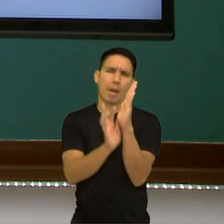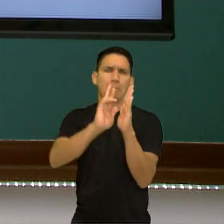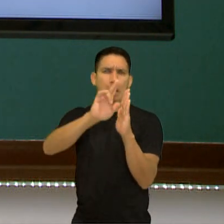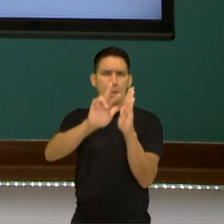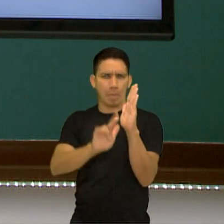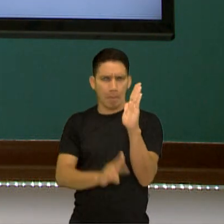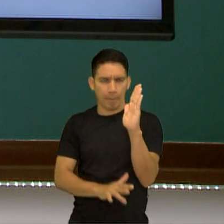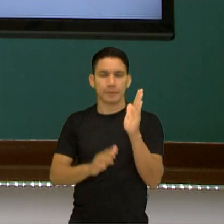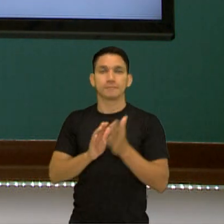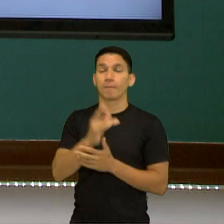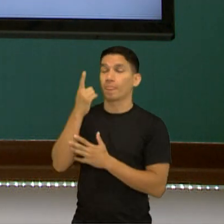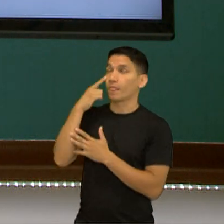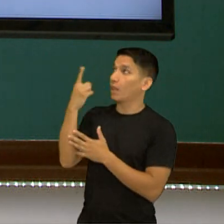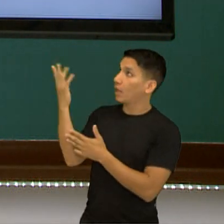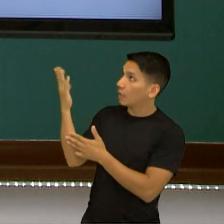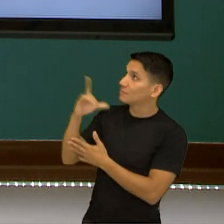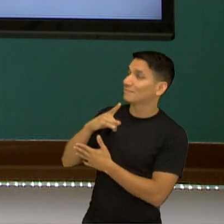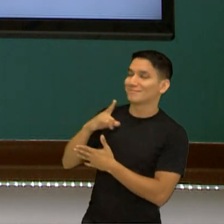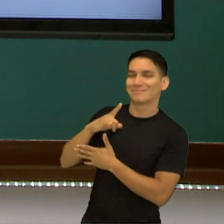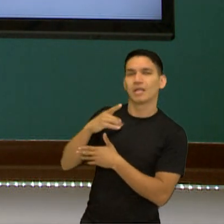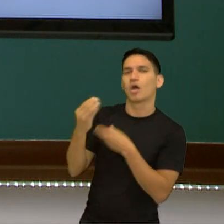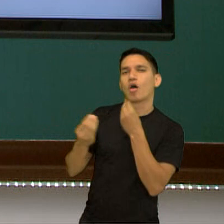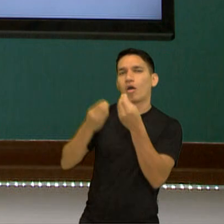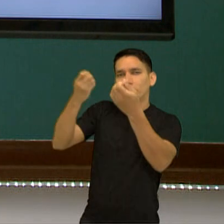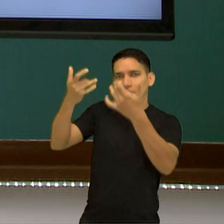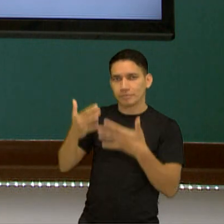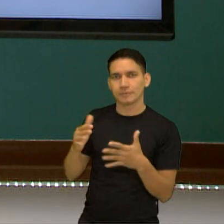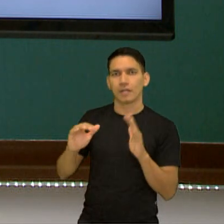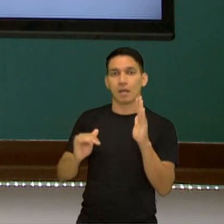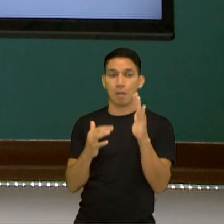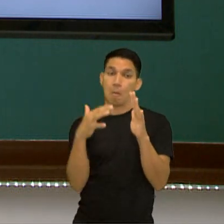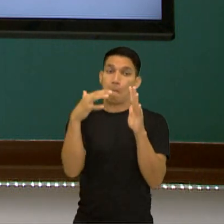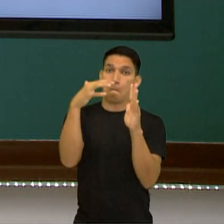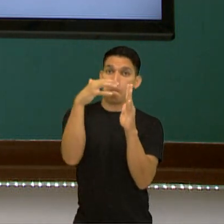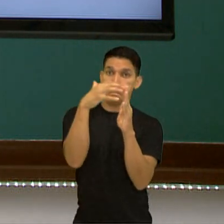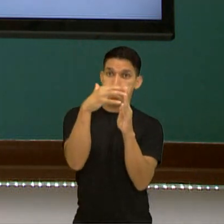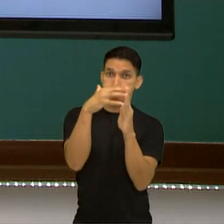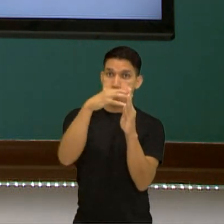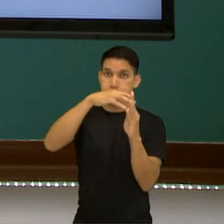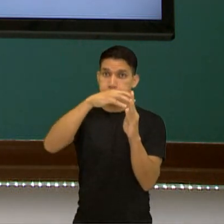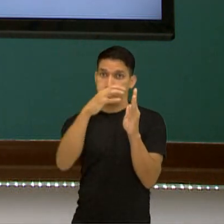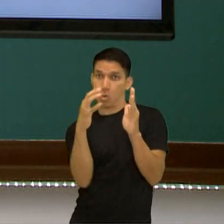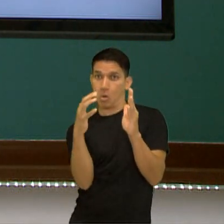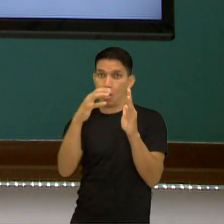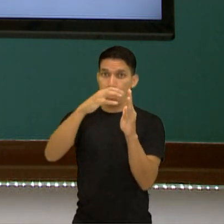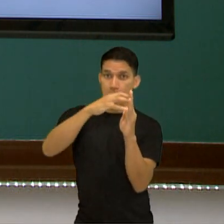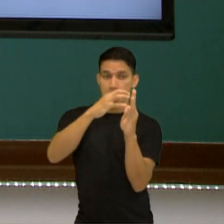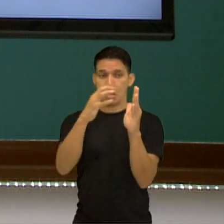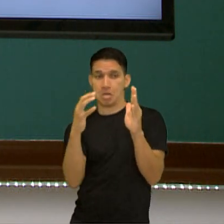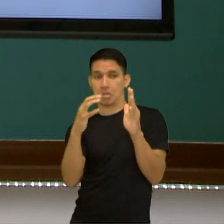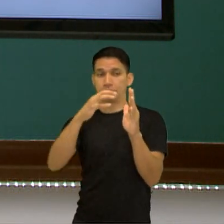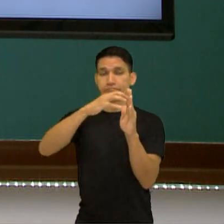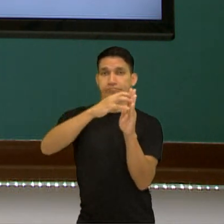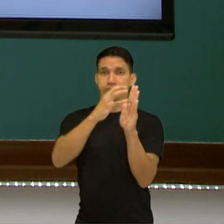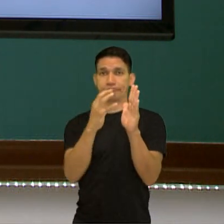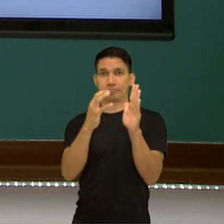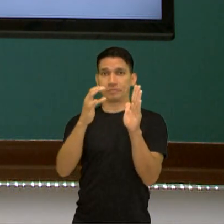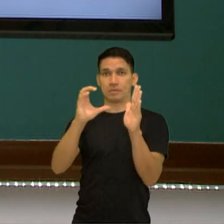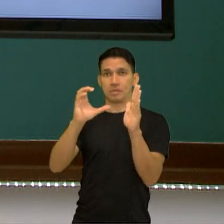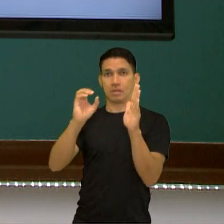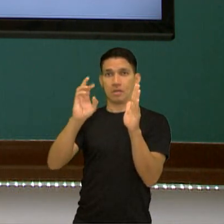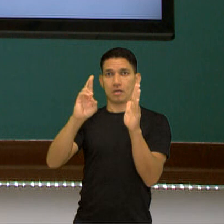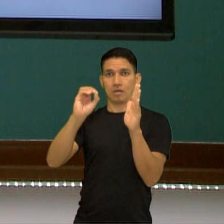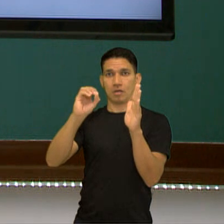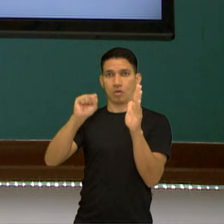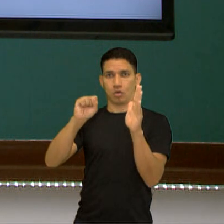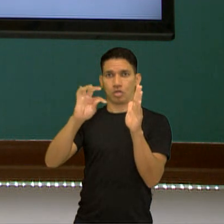do que você vai visualizar na tela, ó. Nós temos a crosta continental com aproximadamente entre 30 e